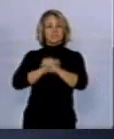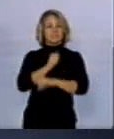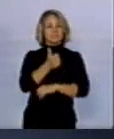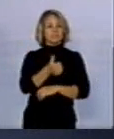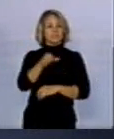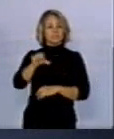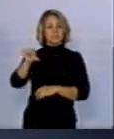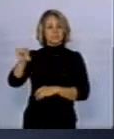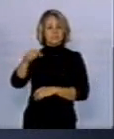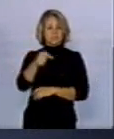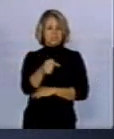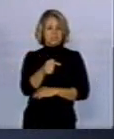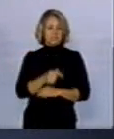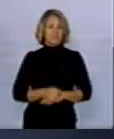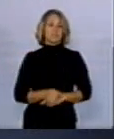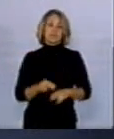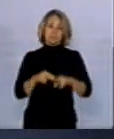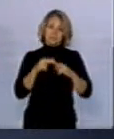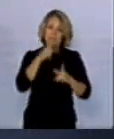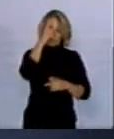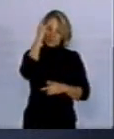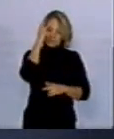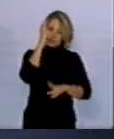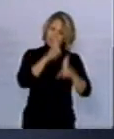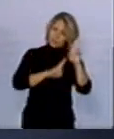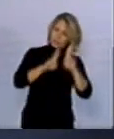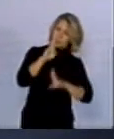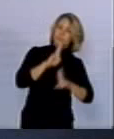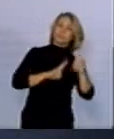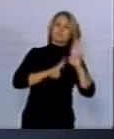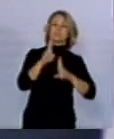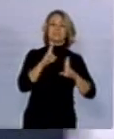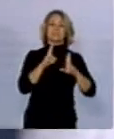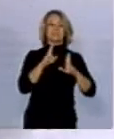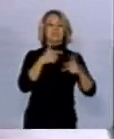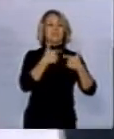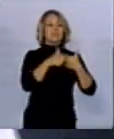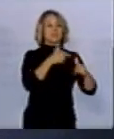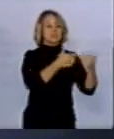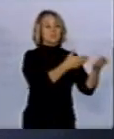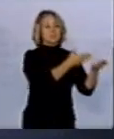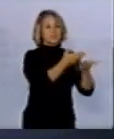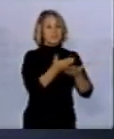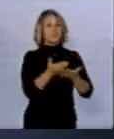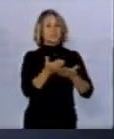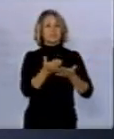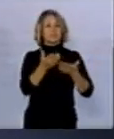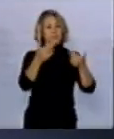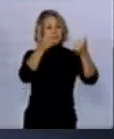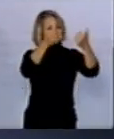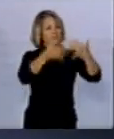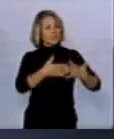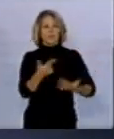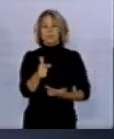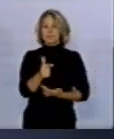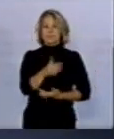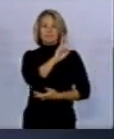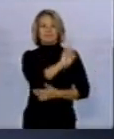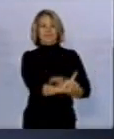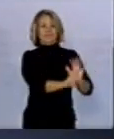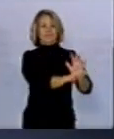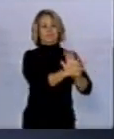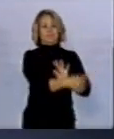1997. E, portanto, o prestador desse serviço, segundo a lógica já existente, não tem direito adquirido